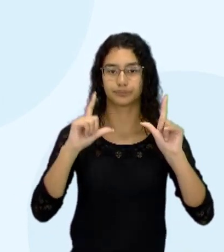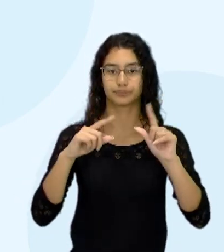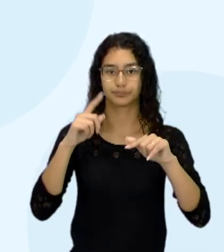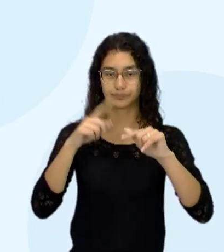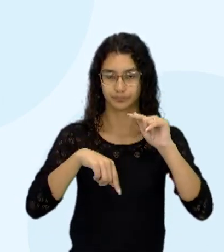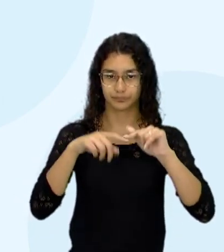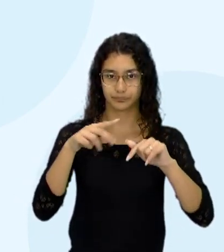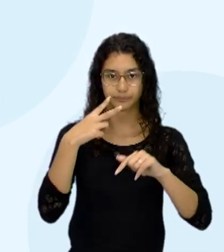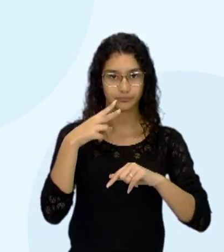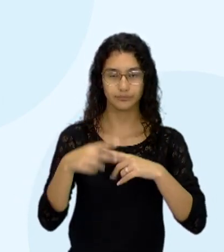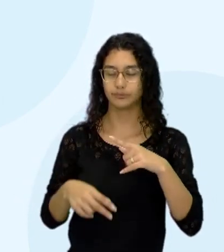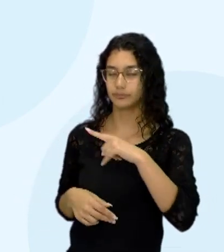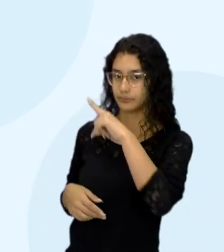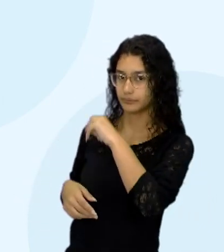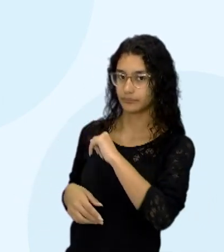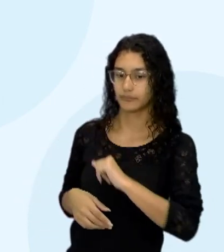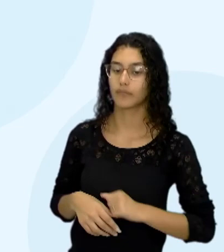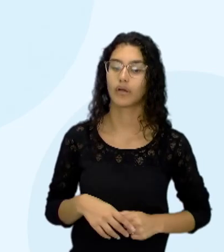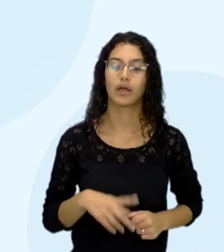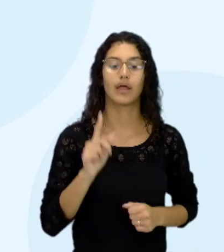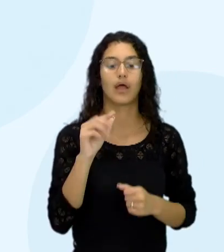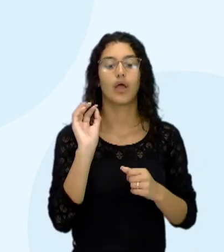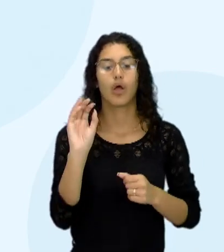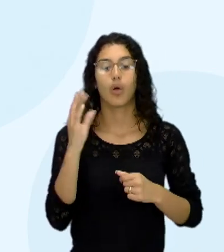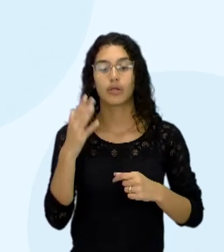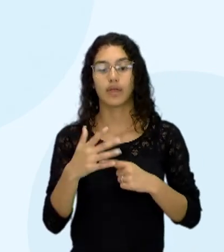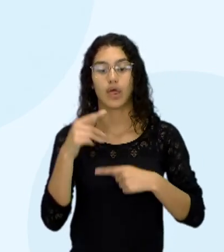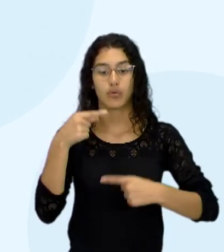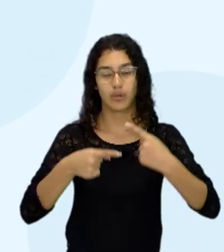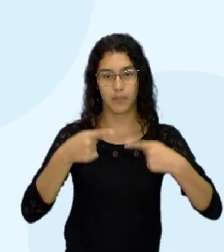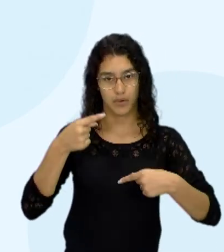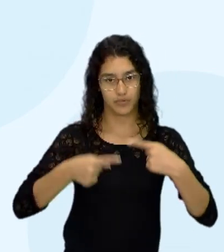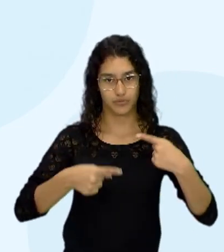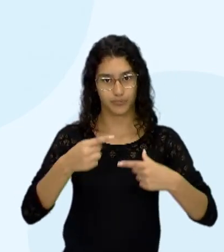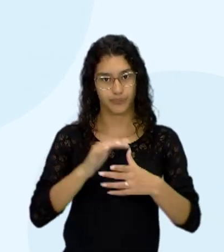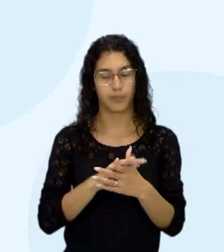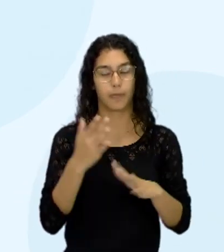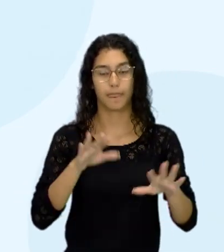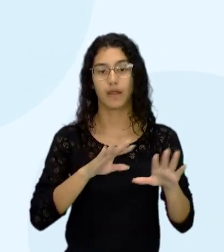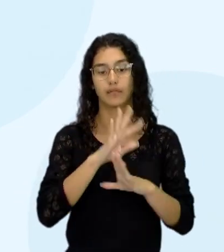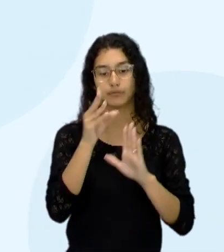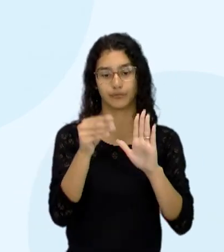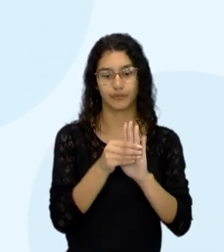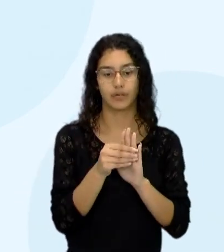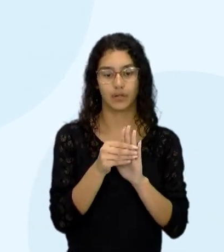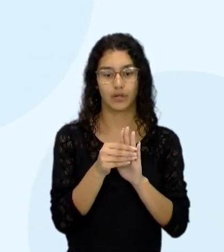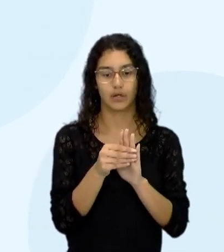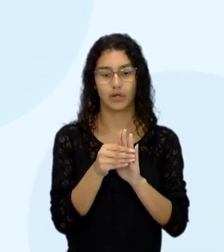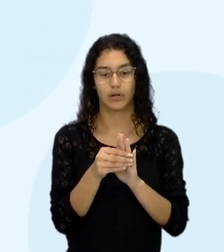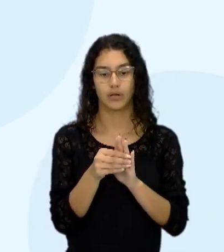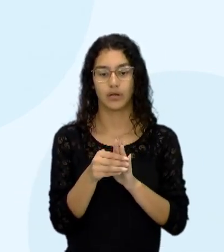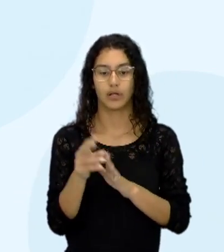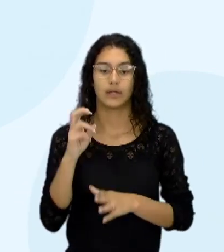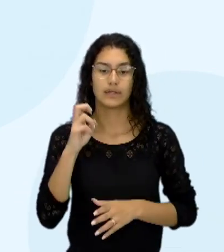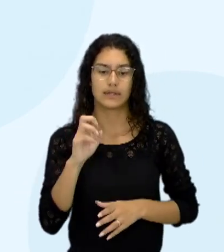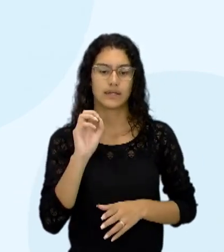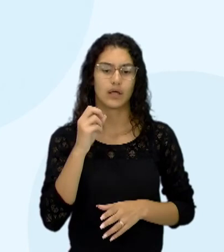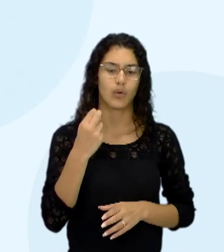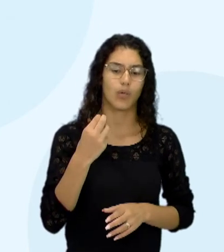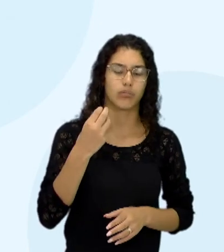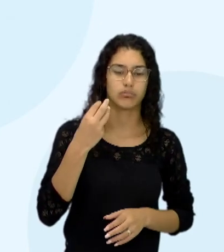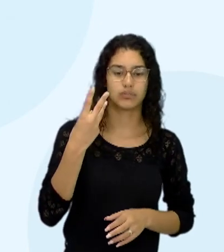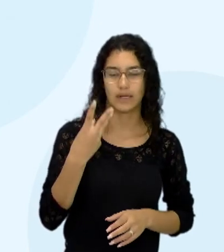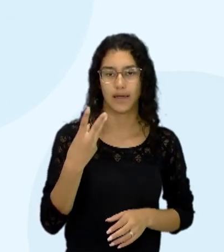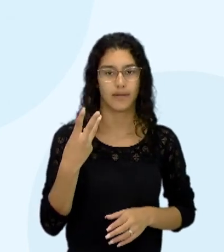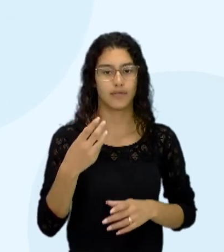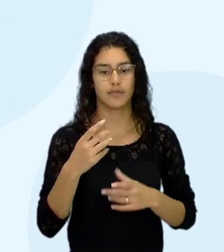material aí que vocês estão vendo, ela é onde ocorre o debate. Então, normalmente vão ficar aí, tem que ser ímpar, né? Ou 3 cadeiras, ou 5